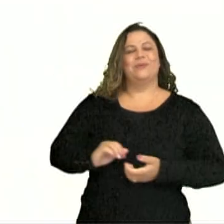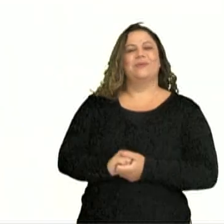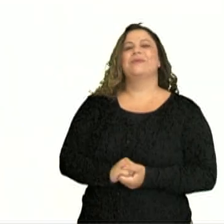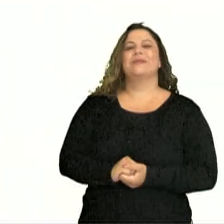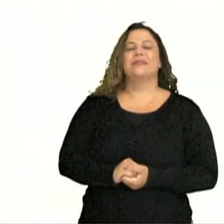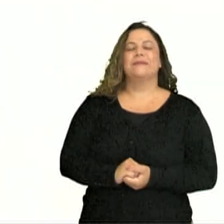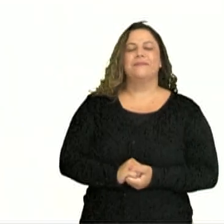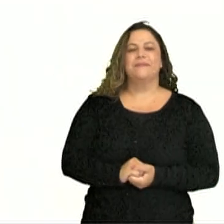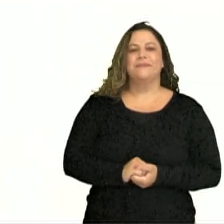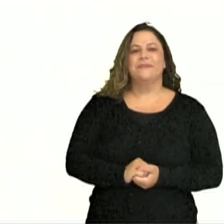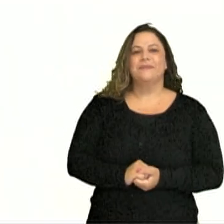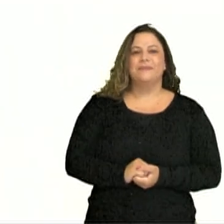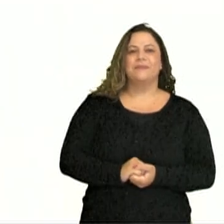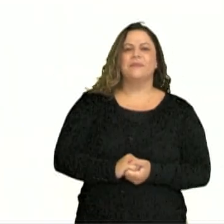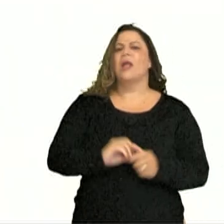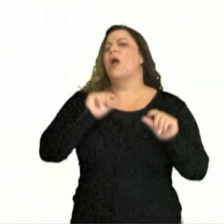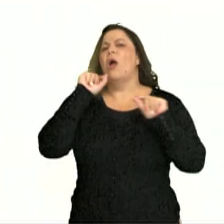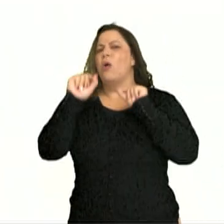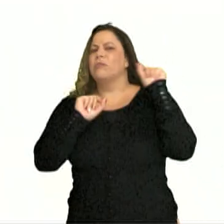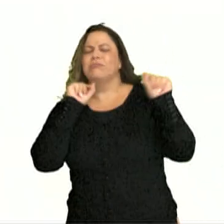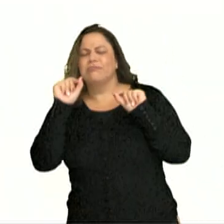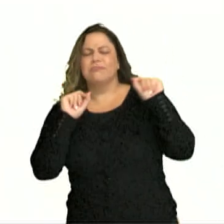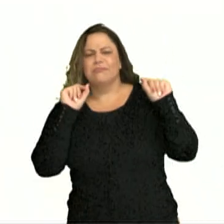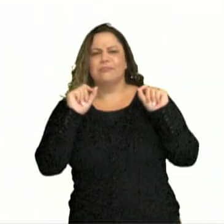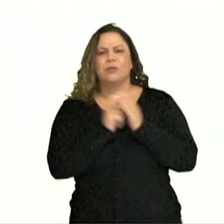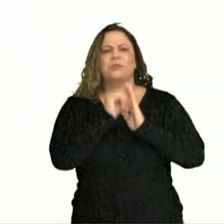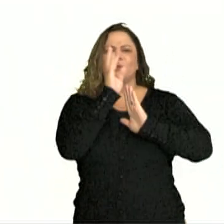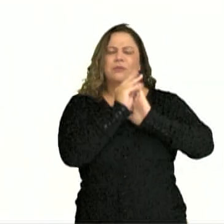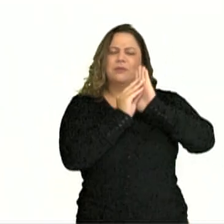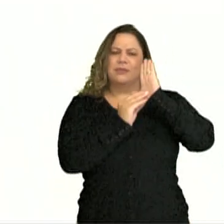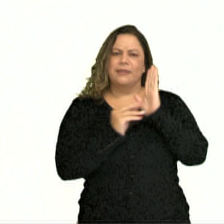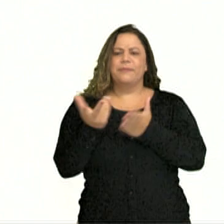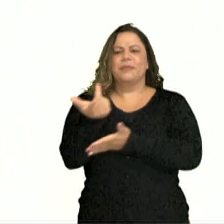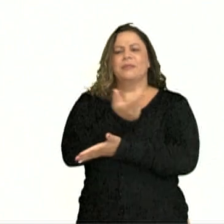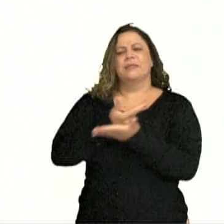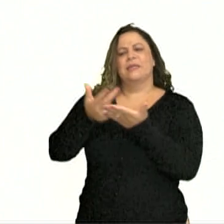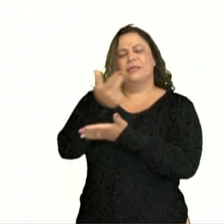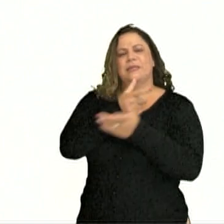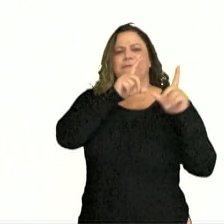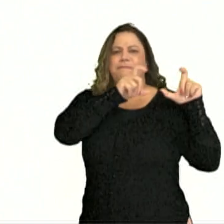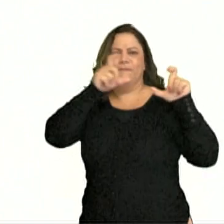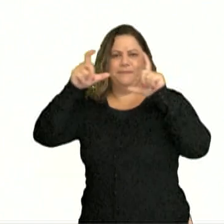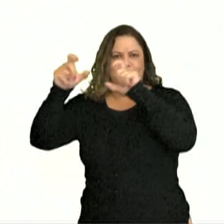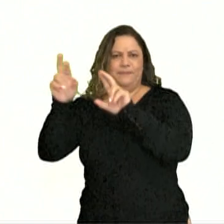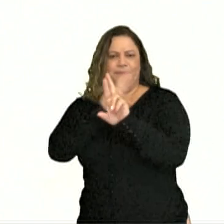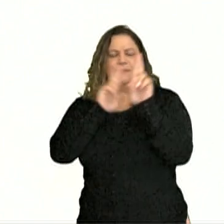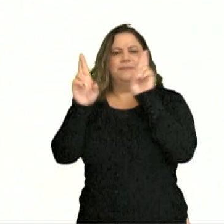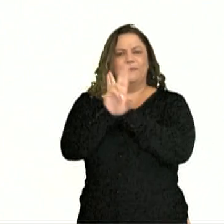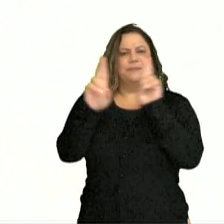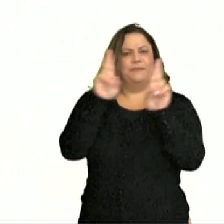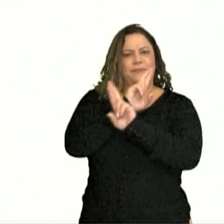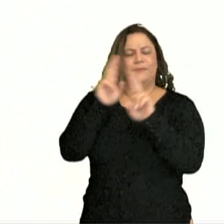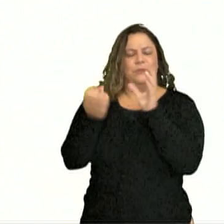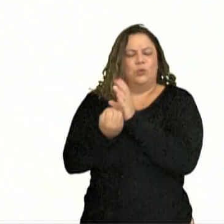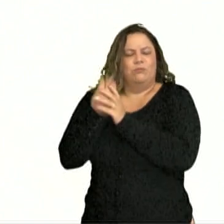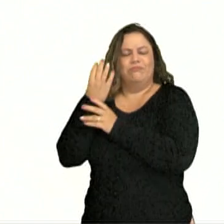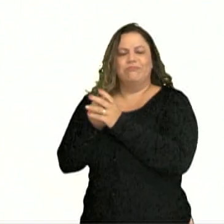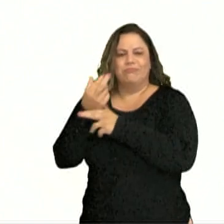Nessa aula nós vimos como os elementos do desenho e da fotografia podem se relacionar, dando origem às obras incríveis como